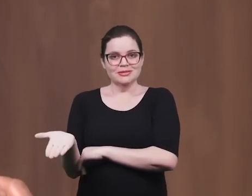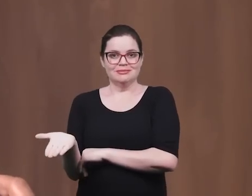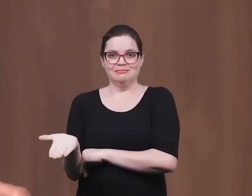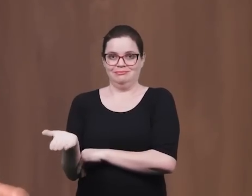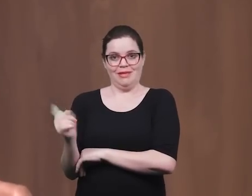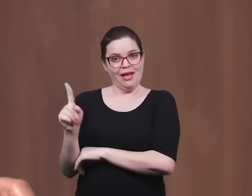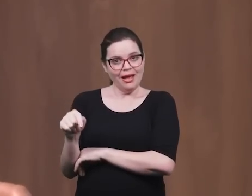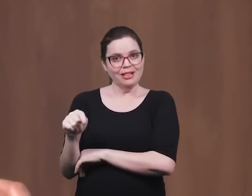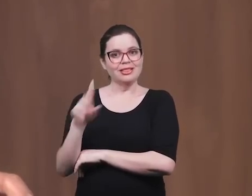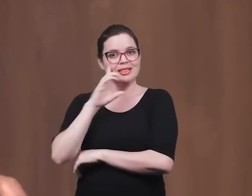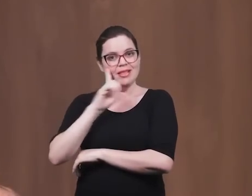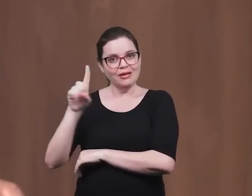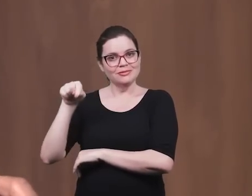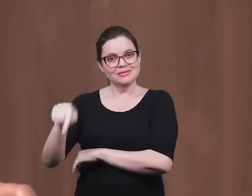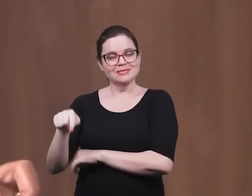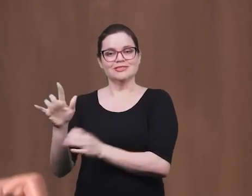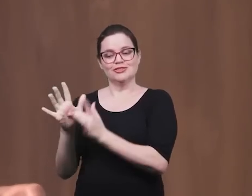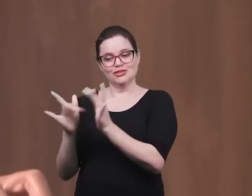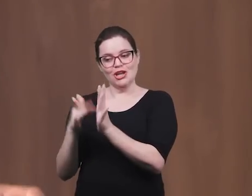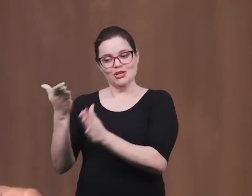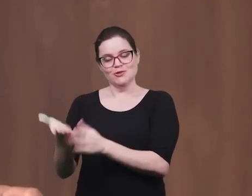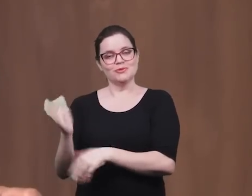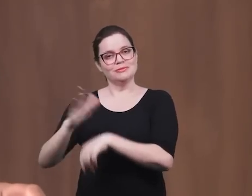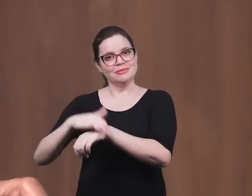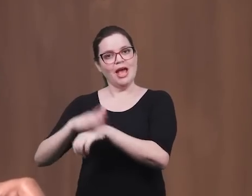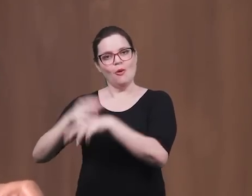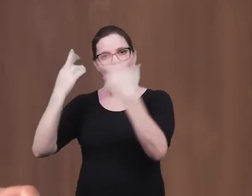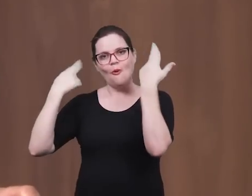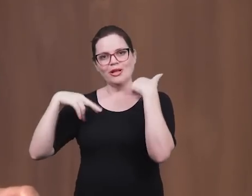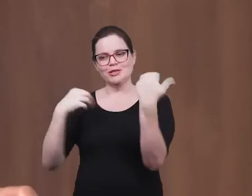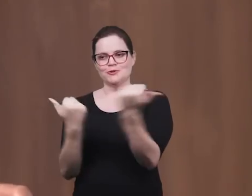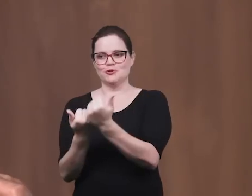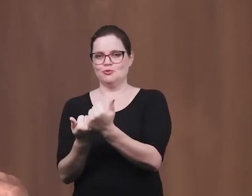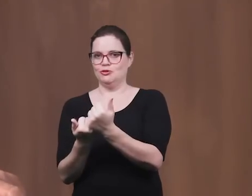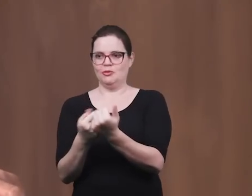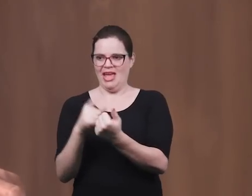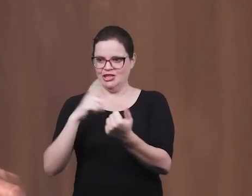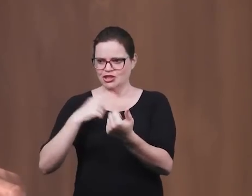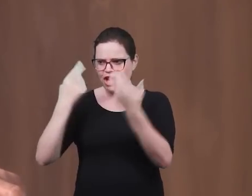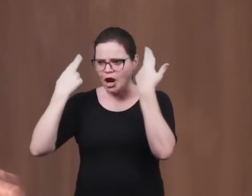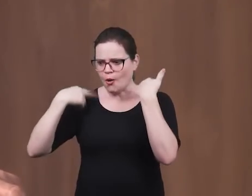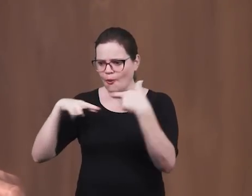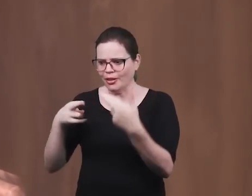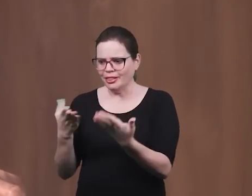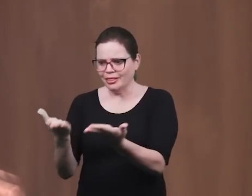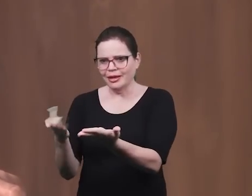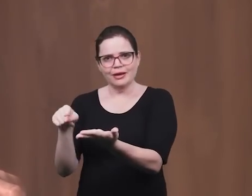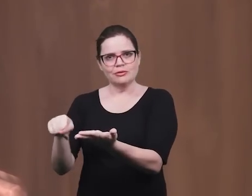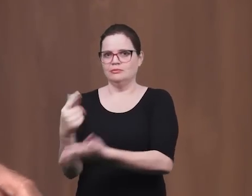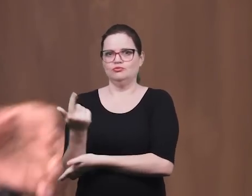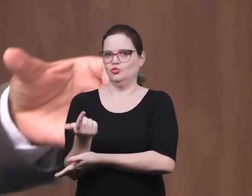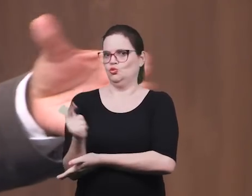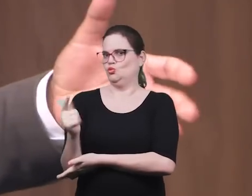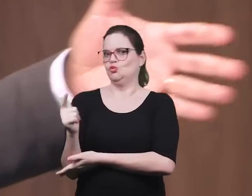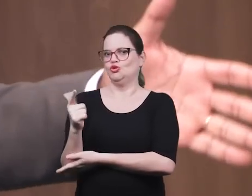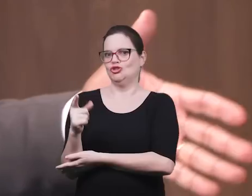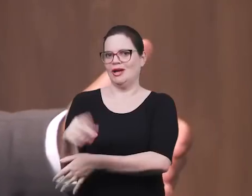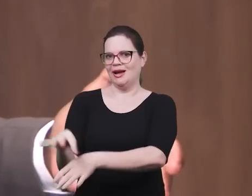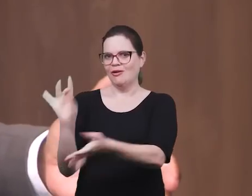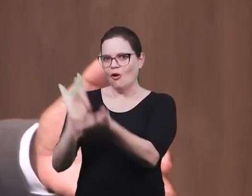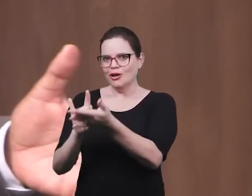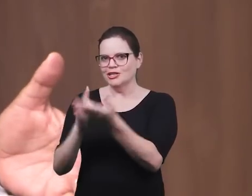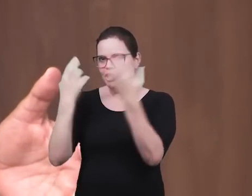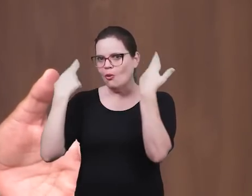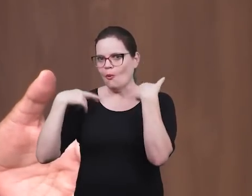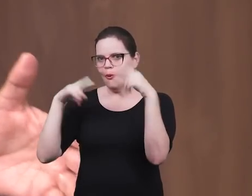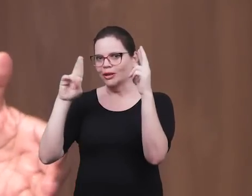era o próprio Deus, o Cordeiro de Deus que tira o pecado do mundo. Isso é uma beleza indescritível, né? Não era um cordeiro